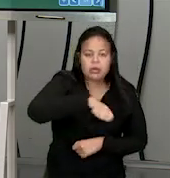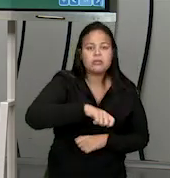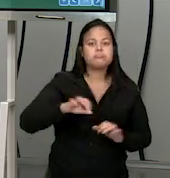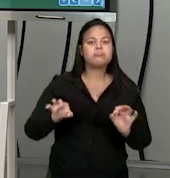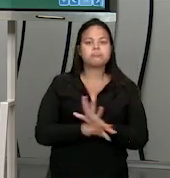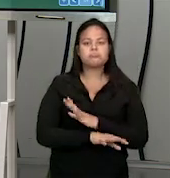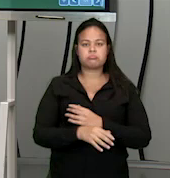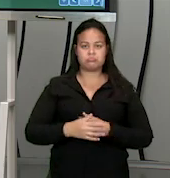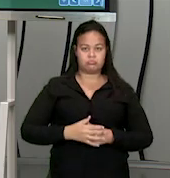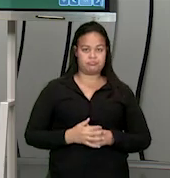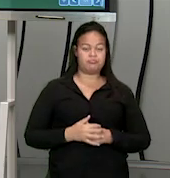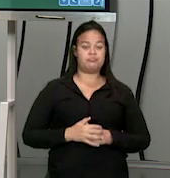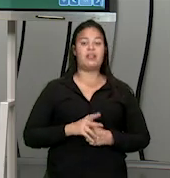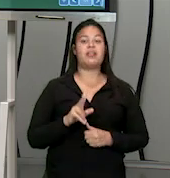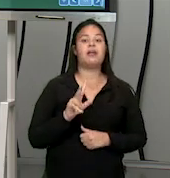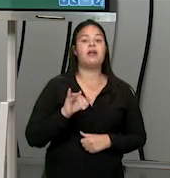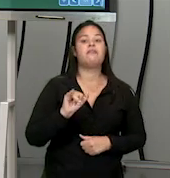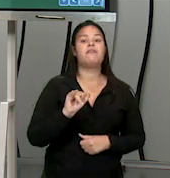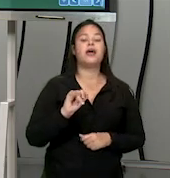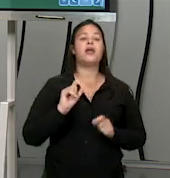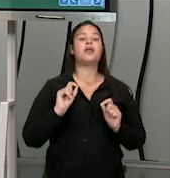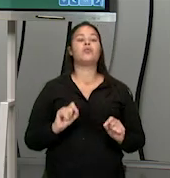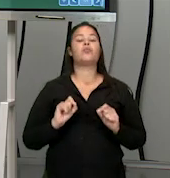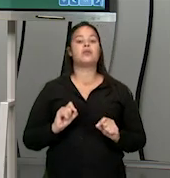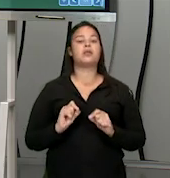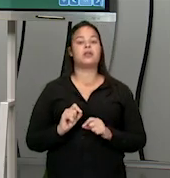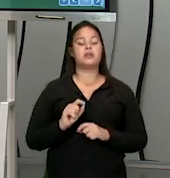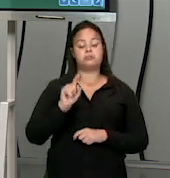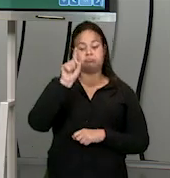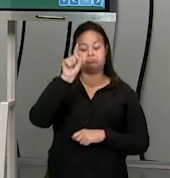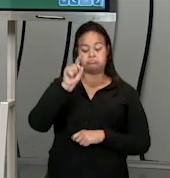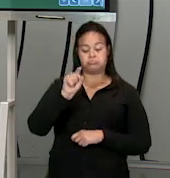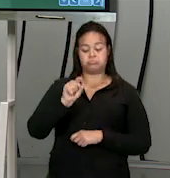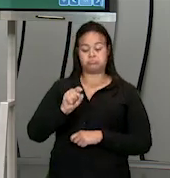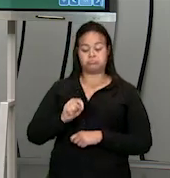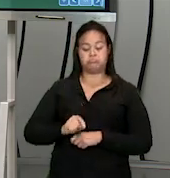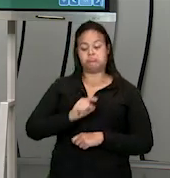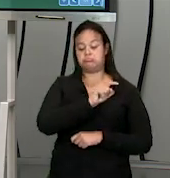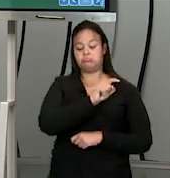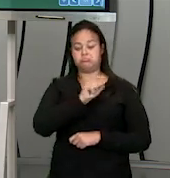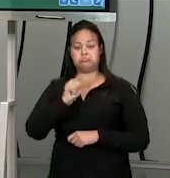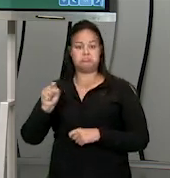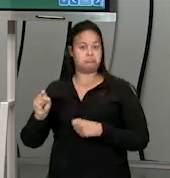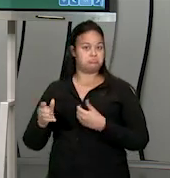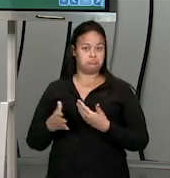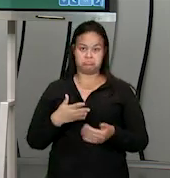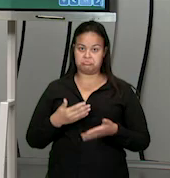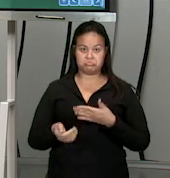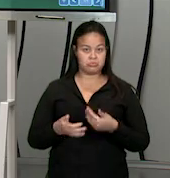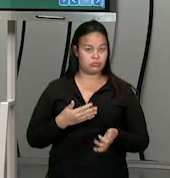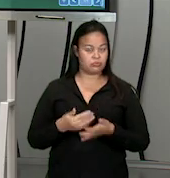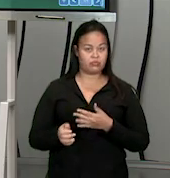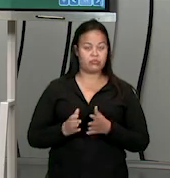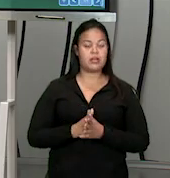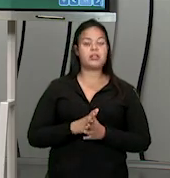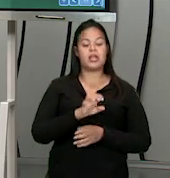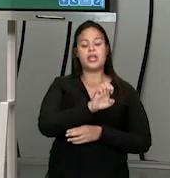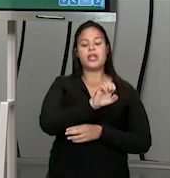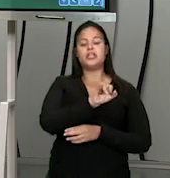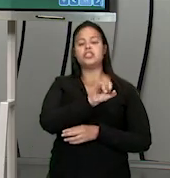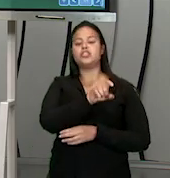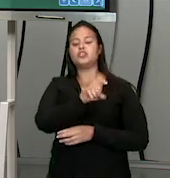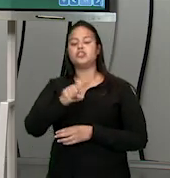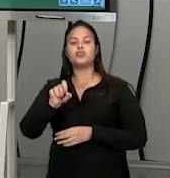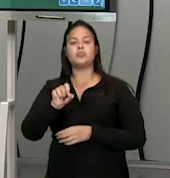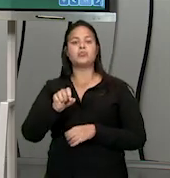passar um traço tanto na vertical quanto na horizontal, que são os eixos coordenados, né? O eixo X